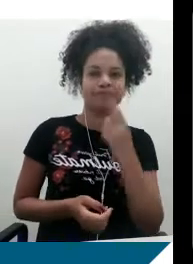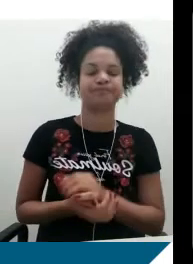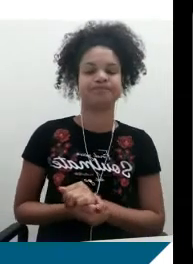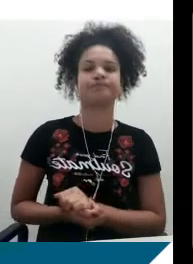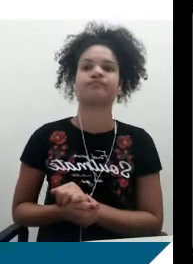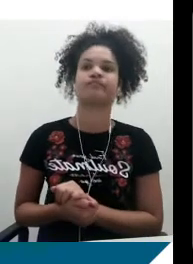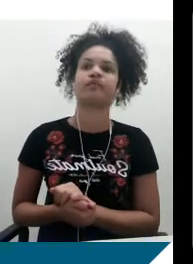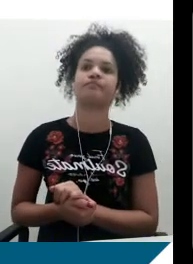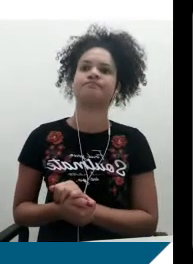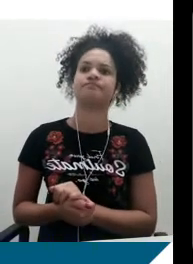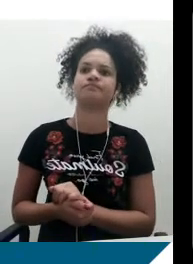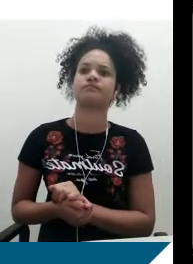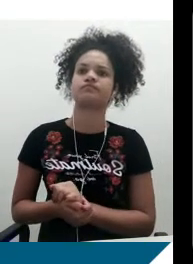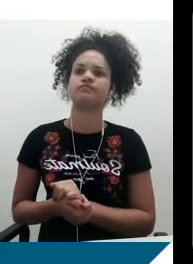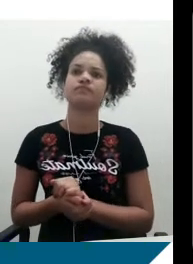aqui.